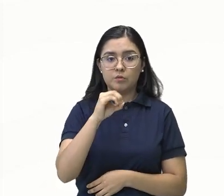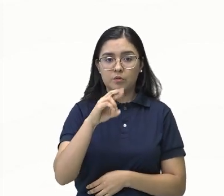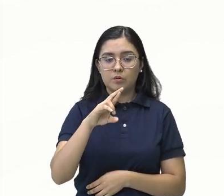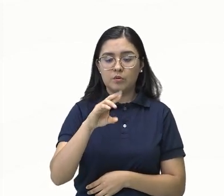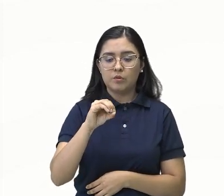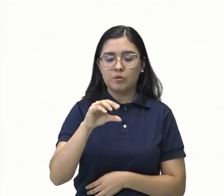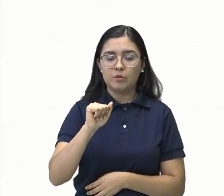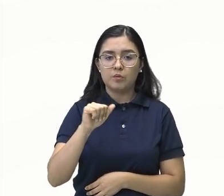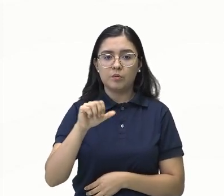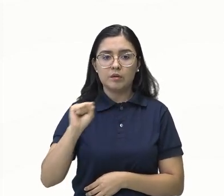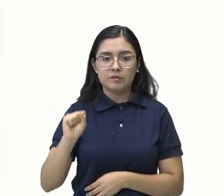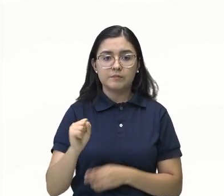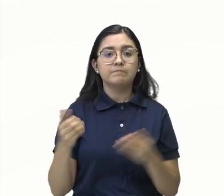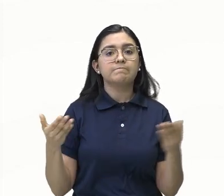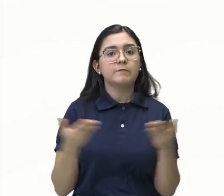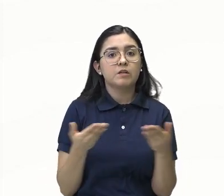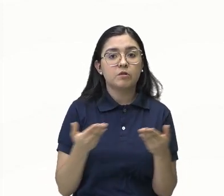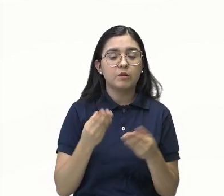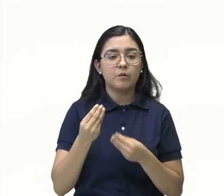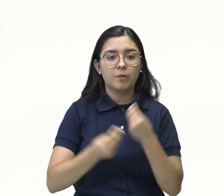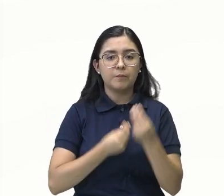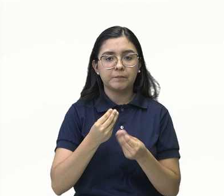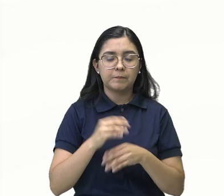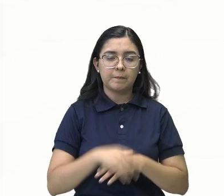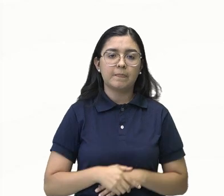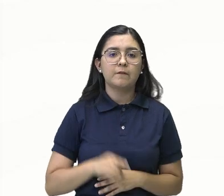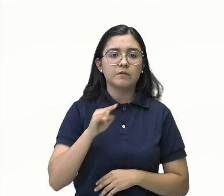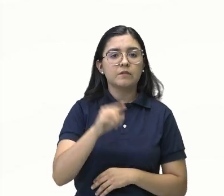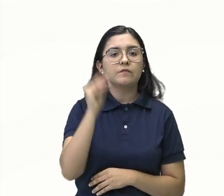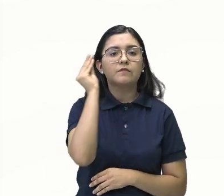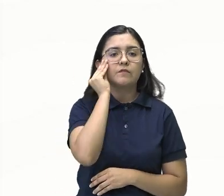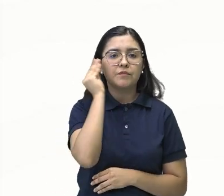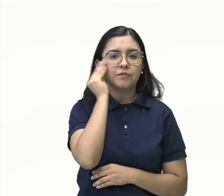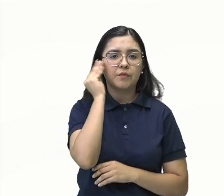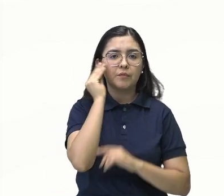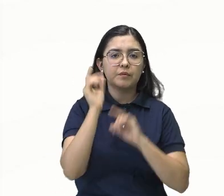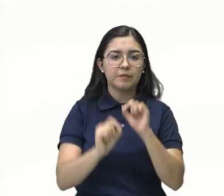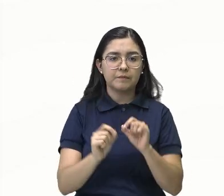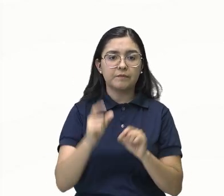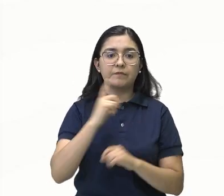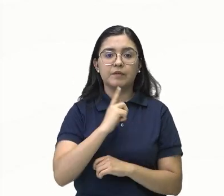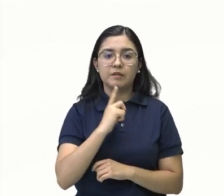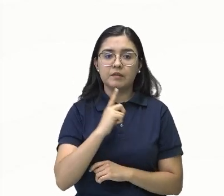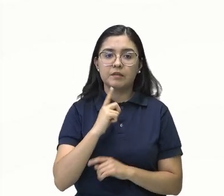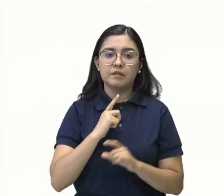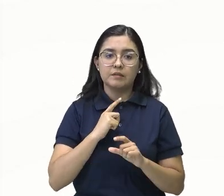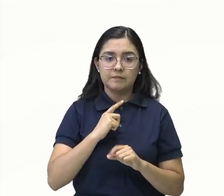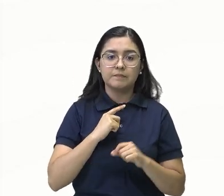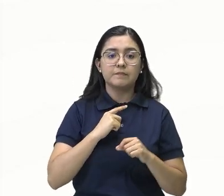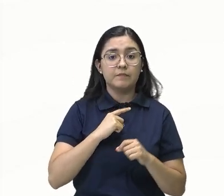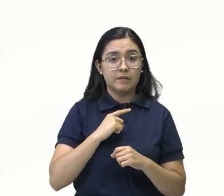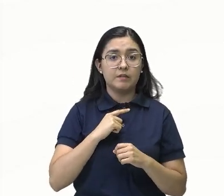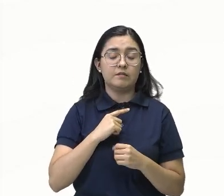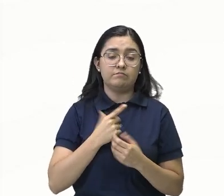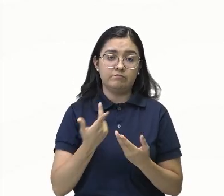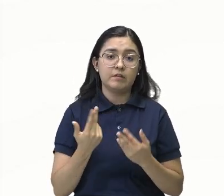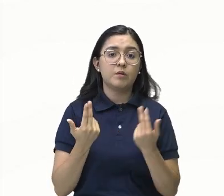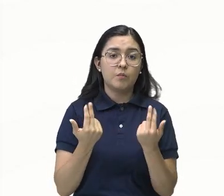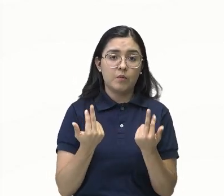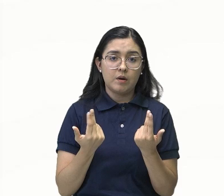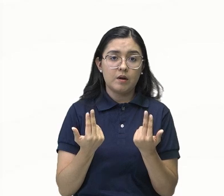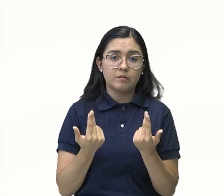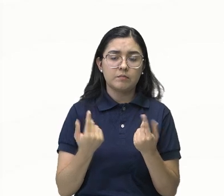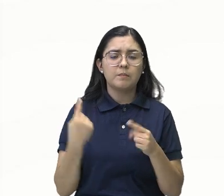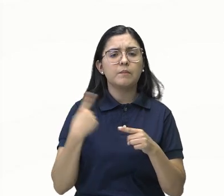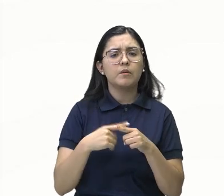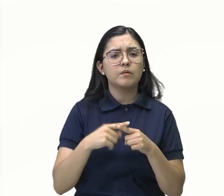tá bom? E agora? Agora você observa que nós vamos ter elementos iguais. Por